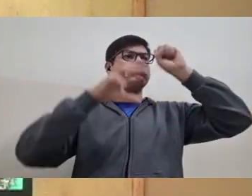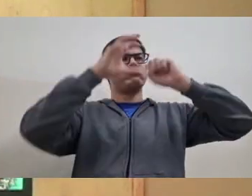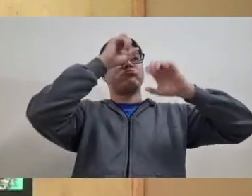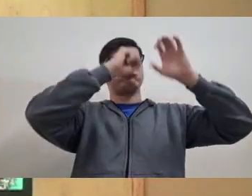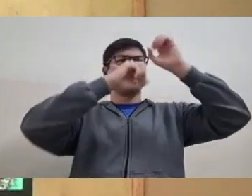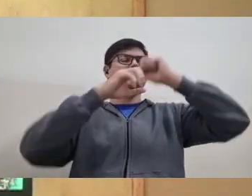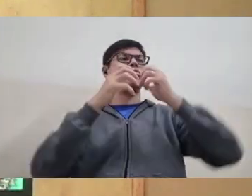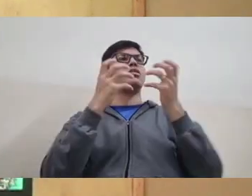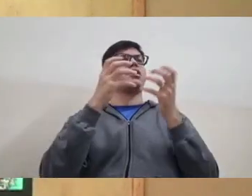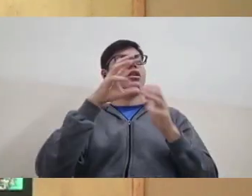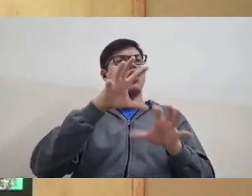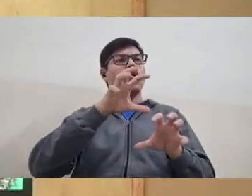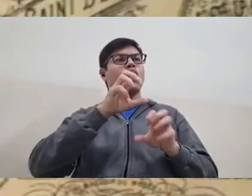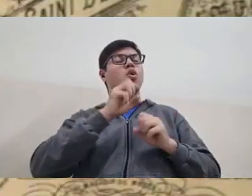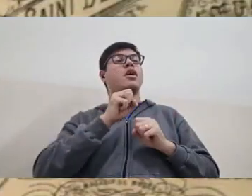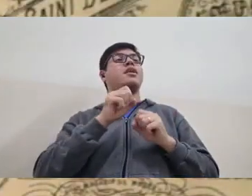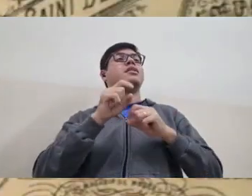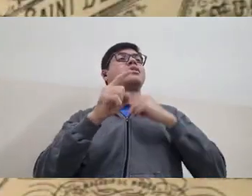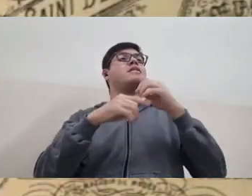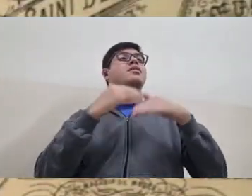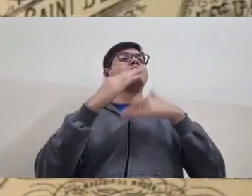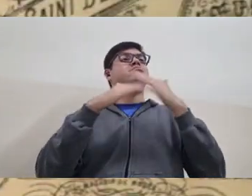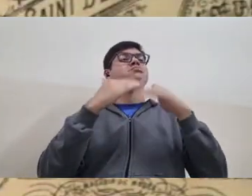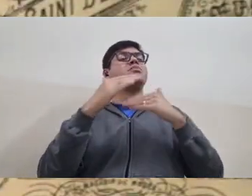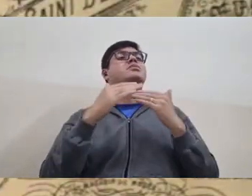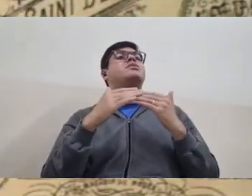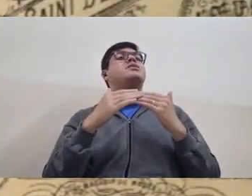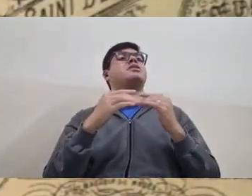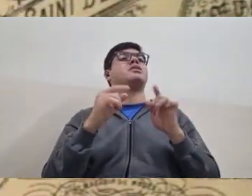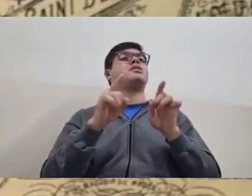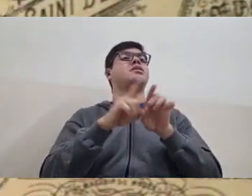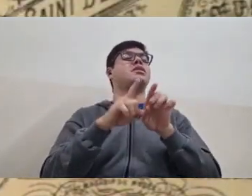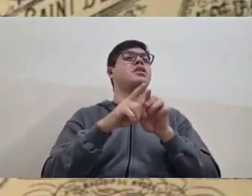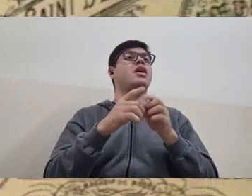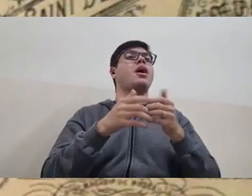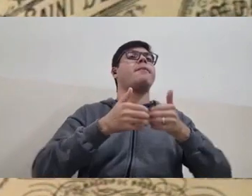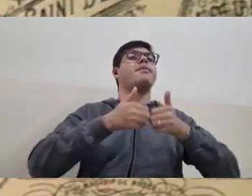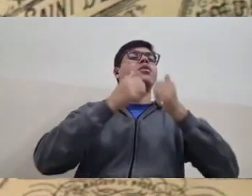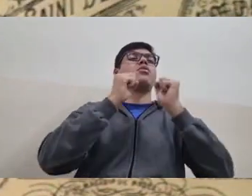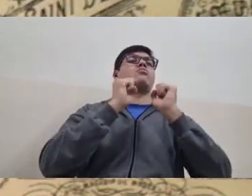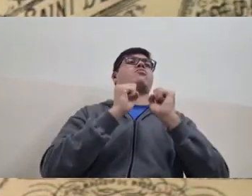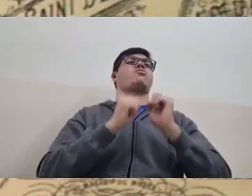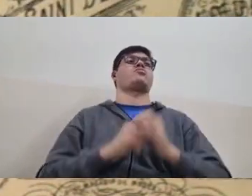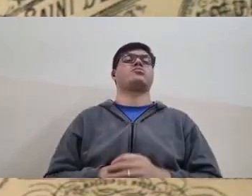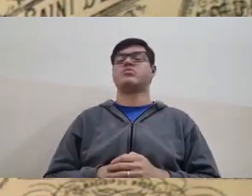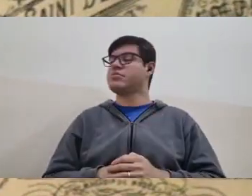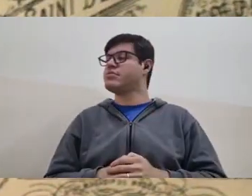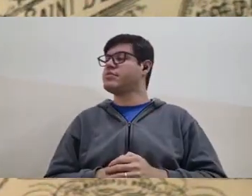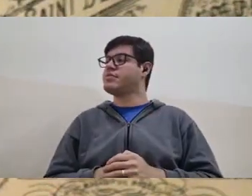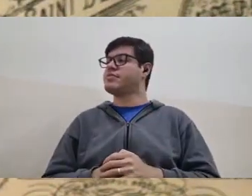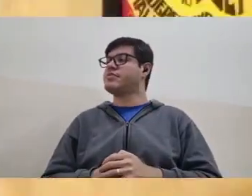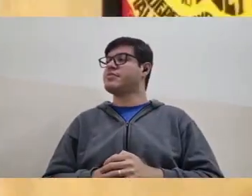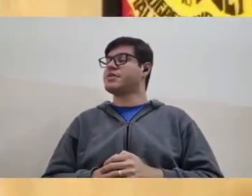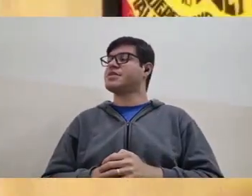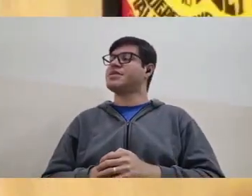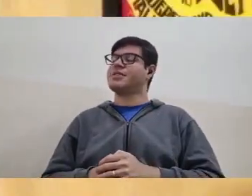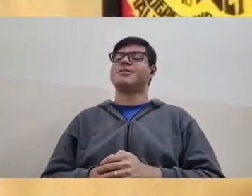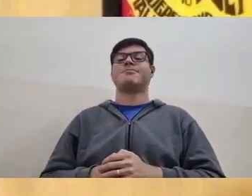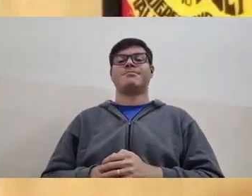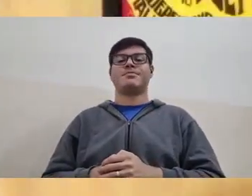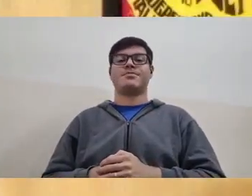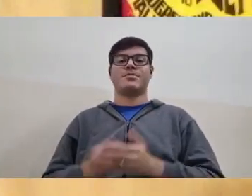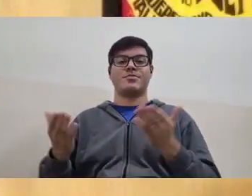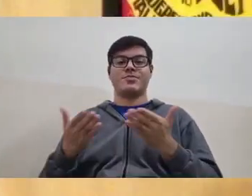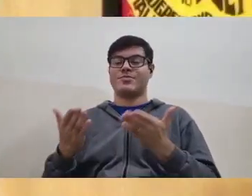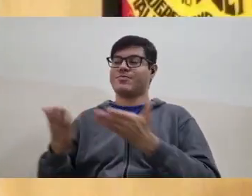ideias e absorver isso e tentar desenvolver com o melhor que a gente pode. Estou falando aqui com o